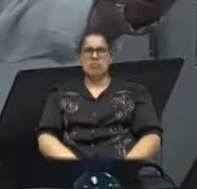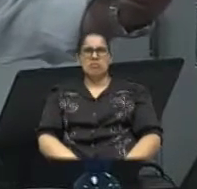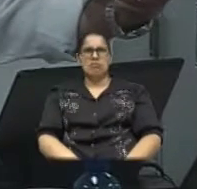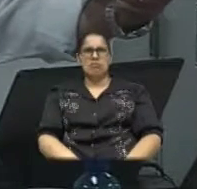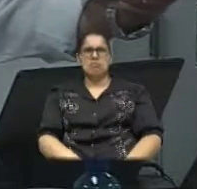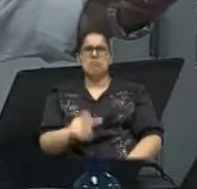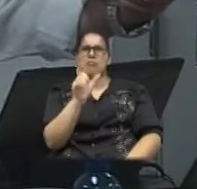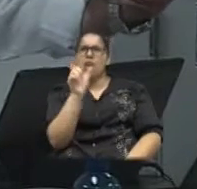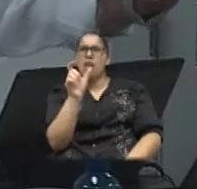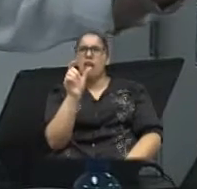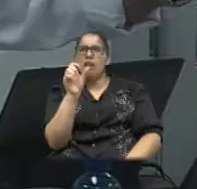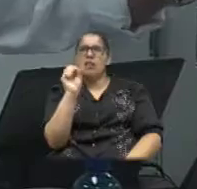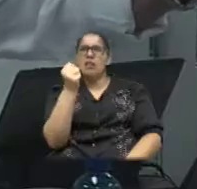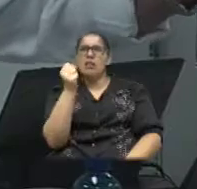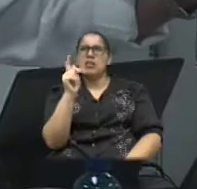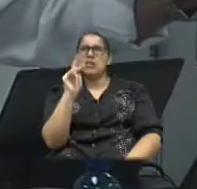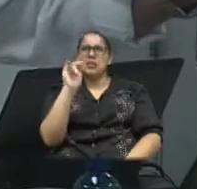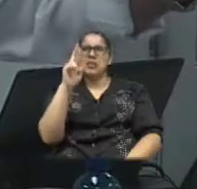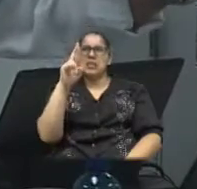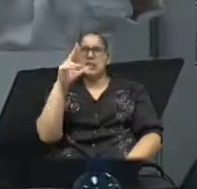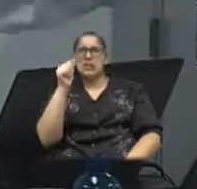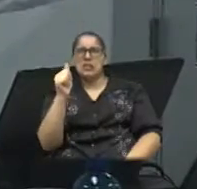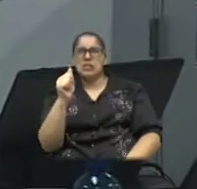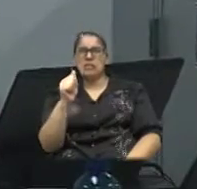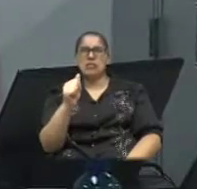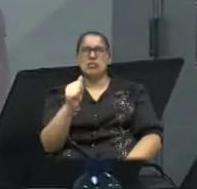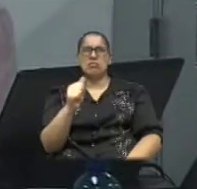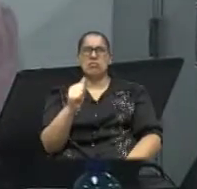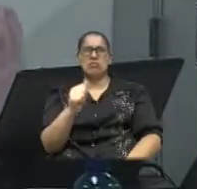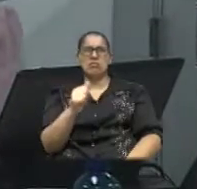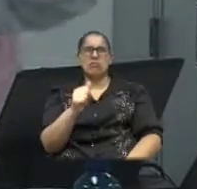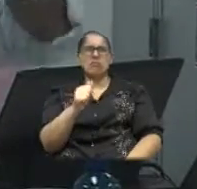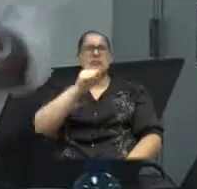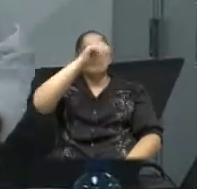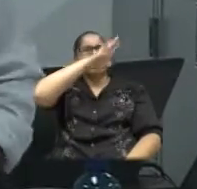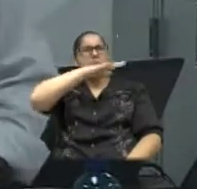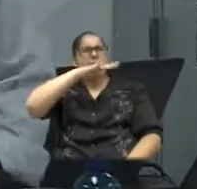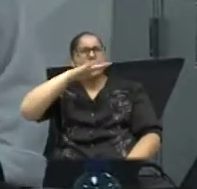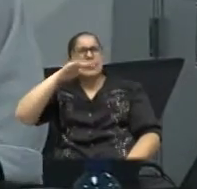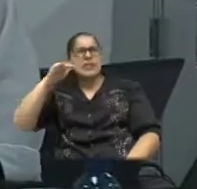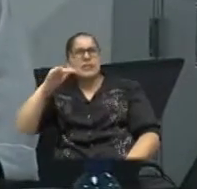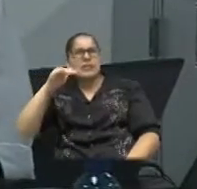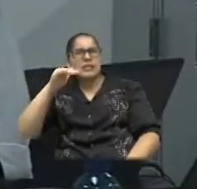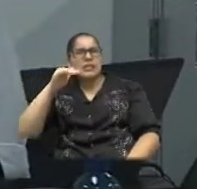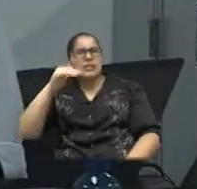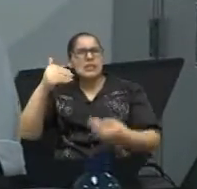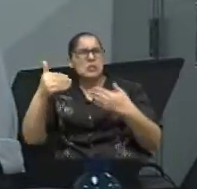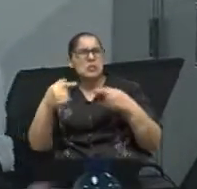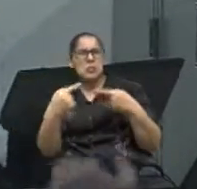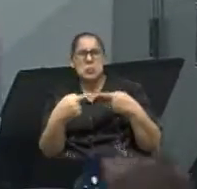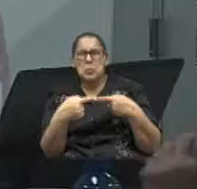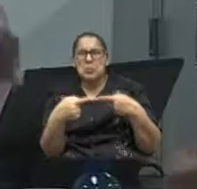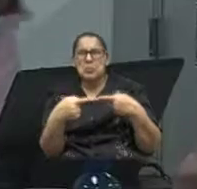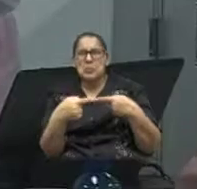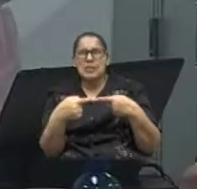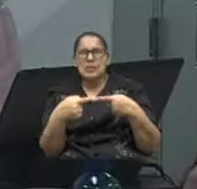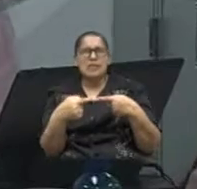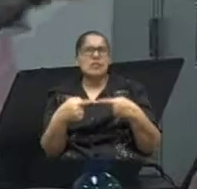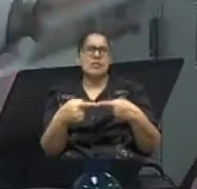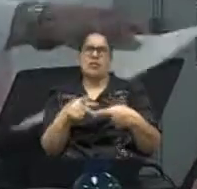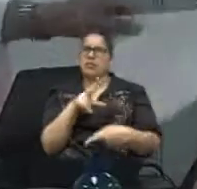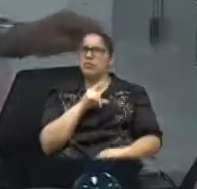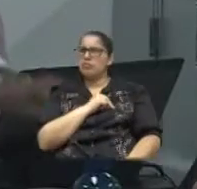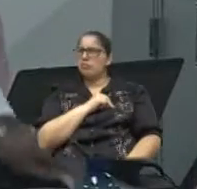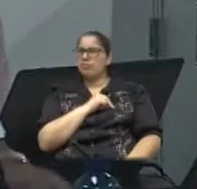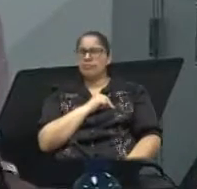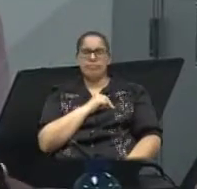Xirra. Ou então bafônica. Imagina, criança viada, bafônica. Mas isso aqui é pouco perto do que eu vou mostrar